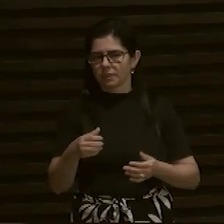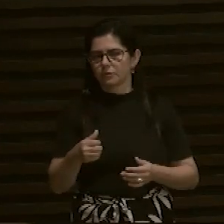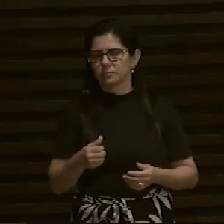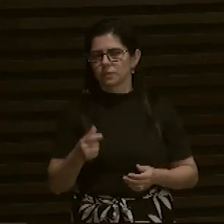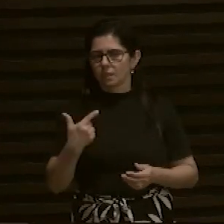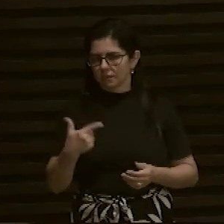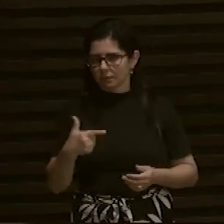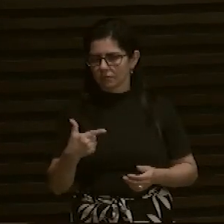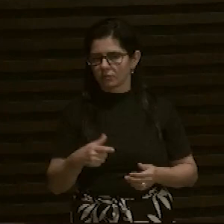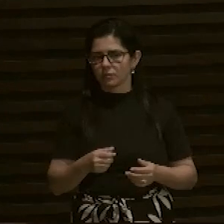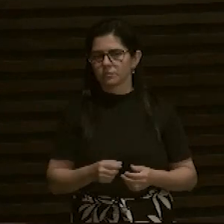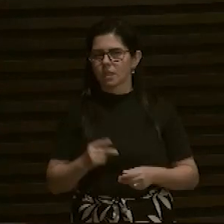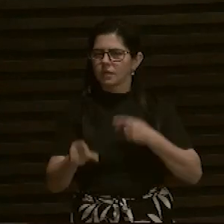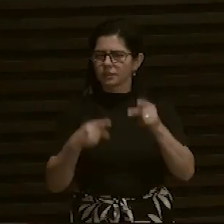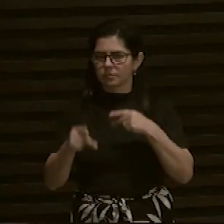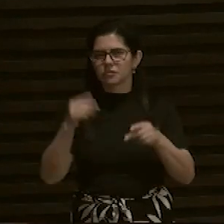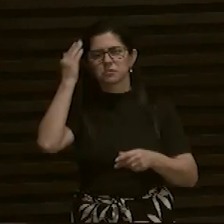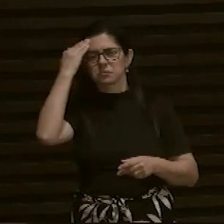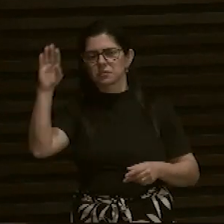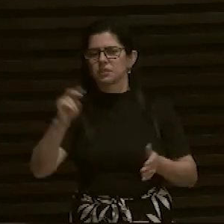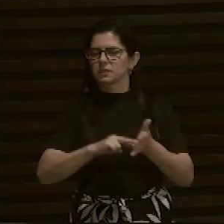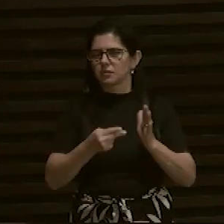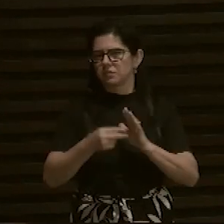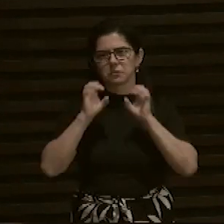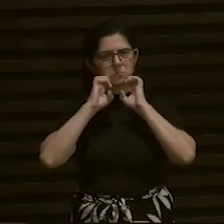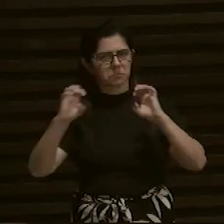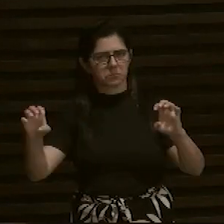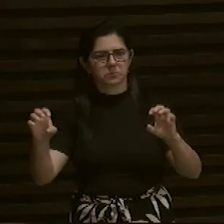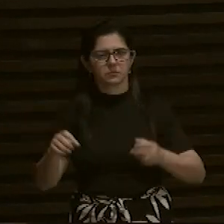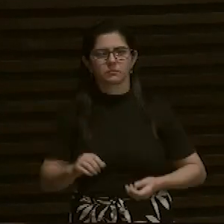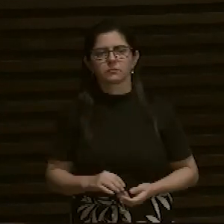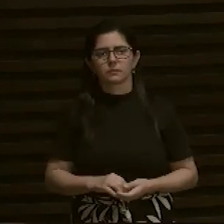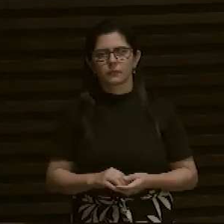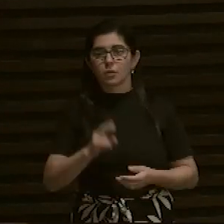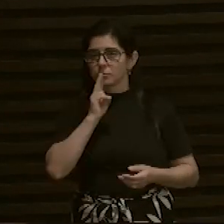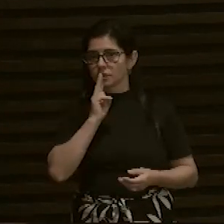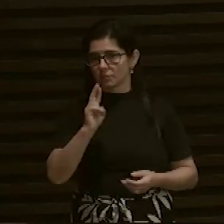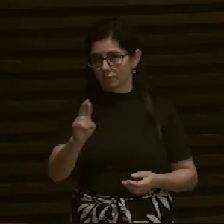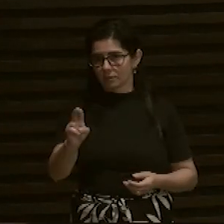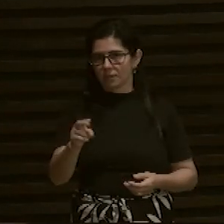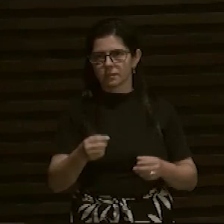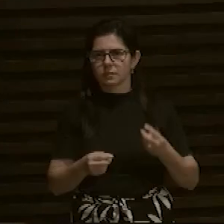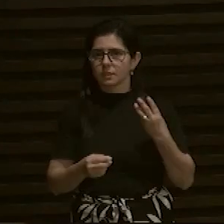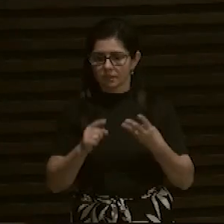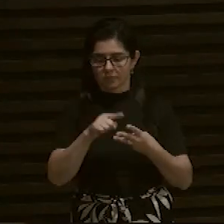errando sobre o que é o evangelho. E eles não entenderam a essência disso. Então, nós vamos responder essas três coisas aqui durante esse